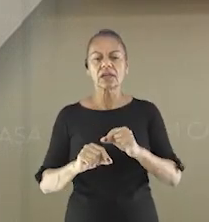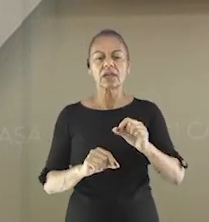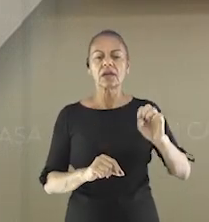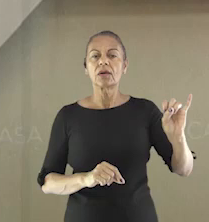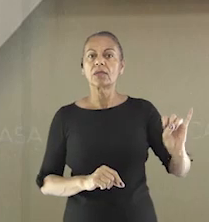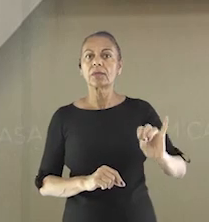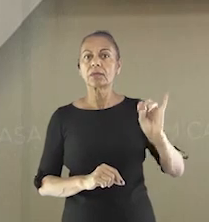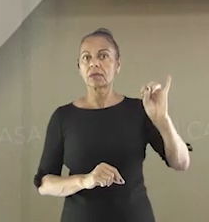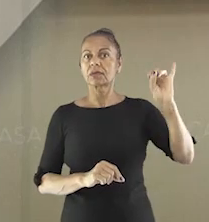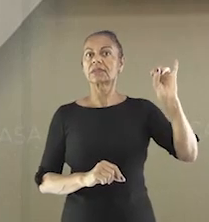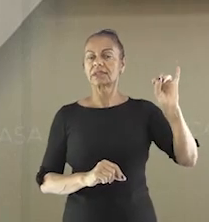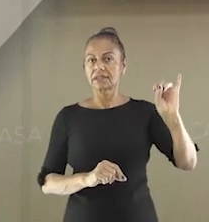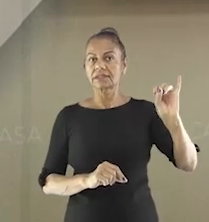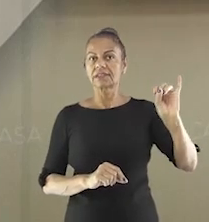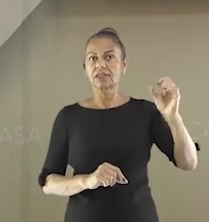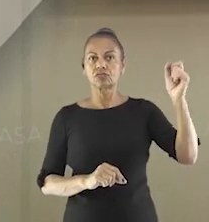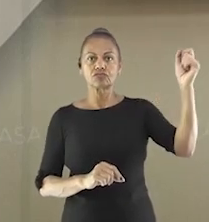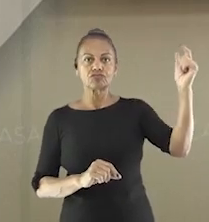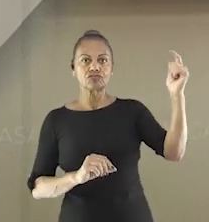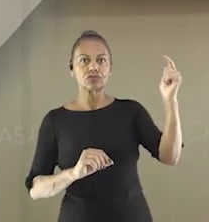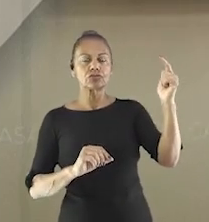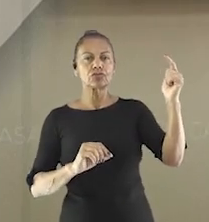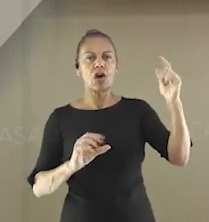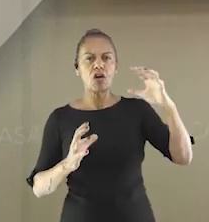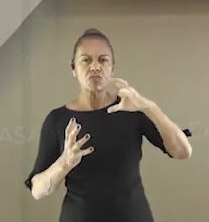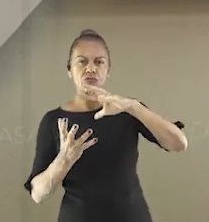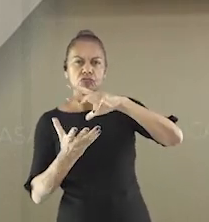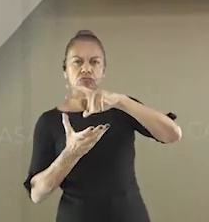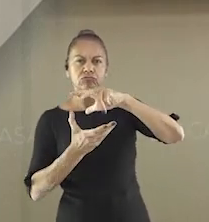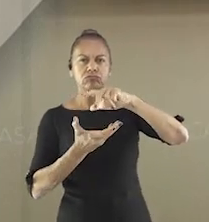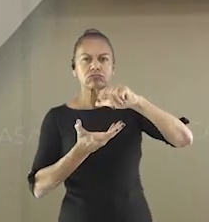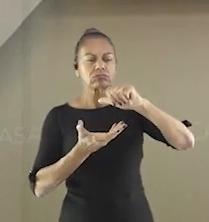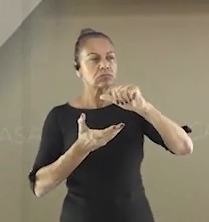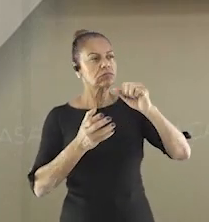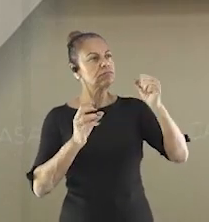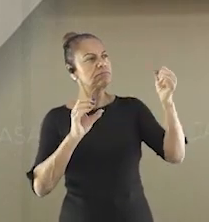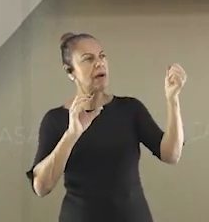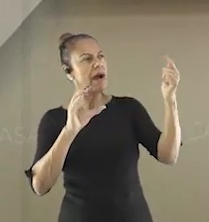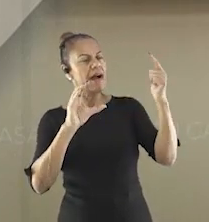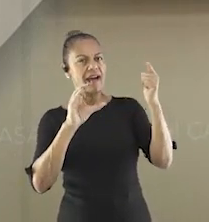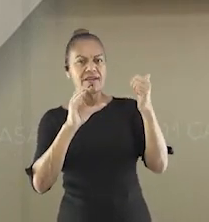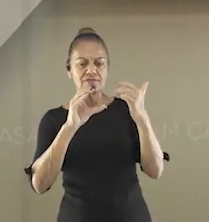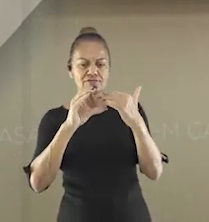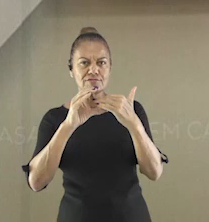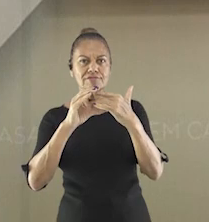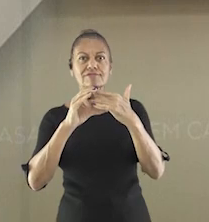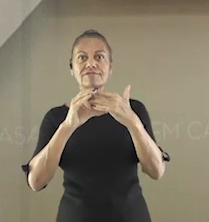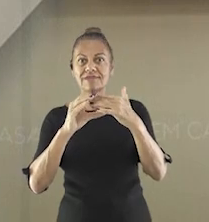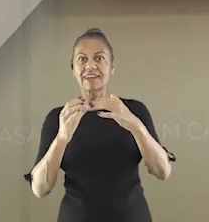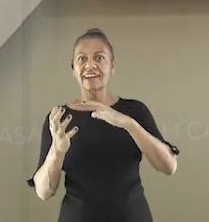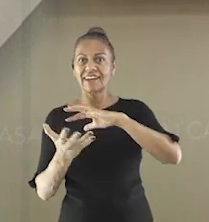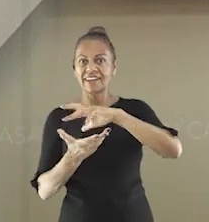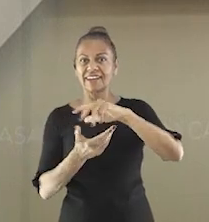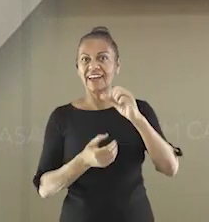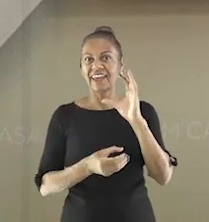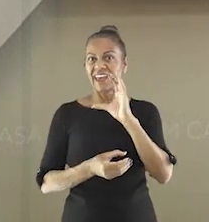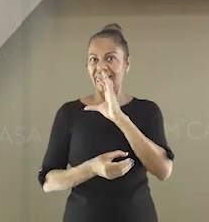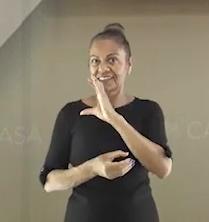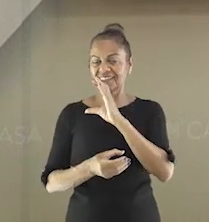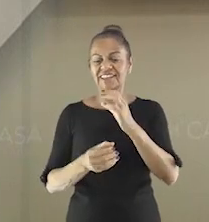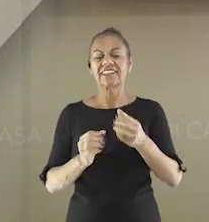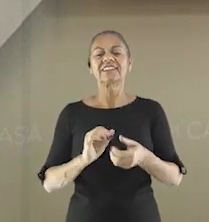importância do efeito estufa. Vimos sobre a Terra no início de sua formação. Vimos sobre períodos glaciais